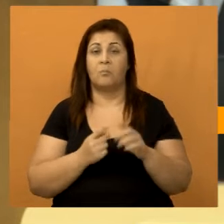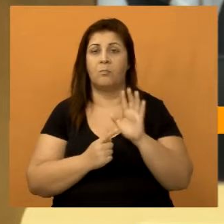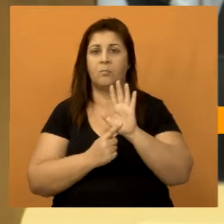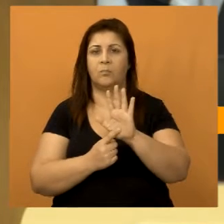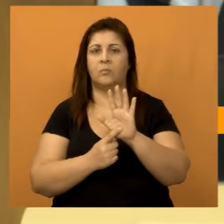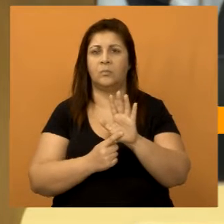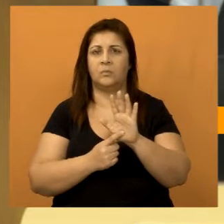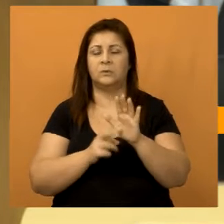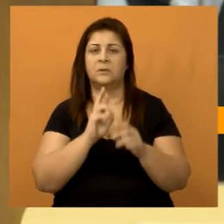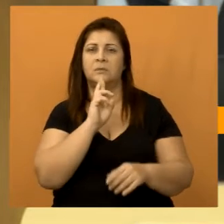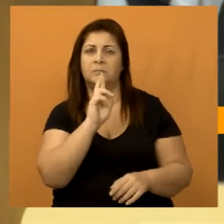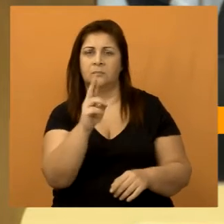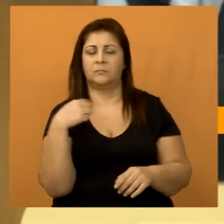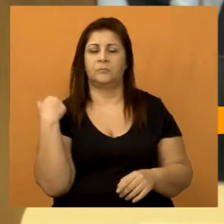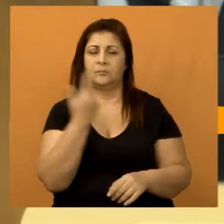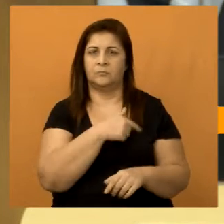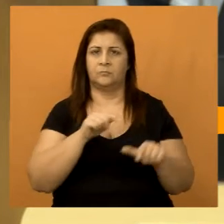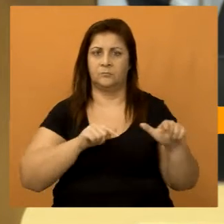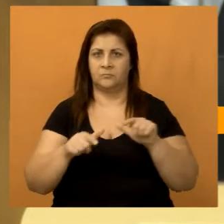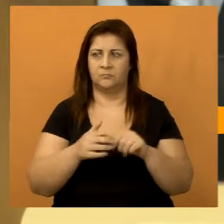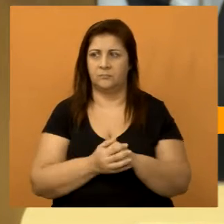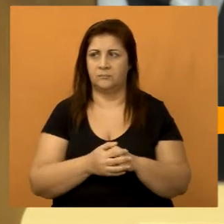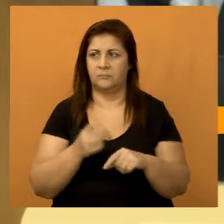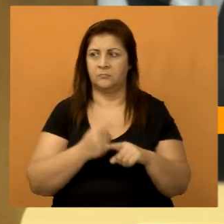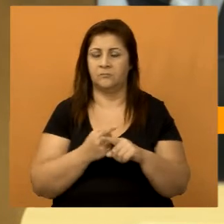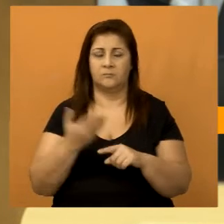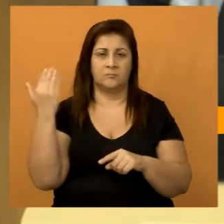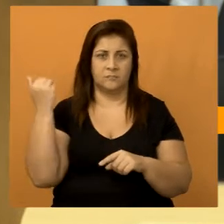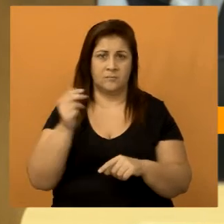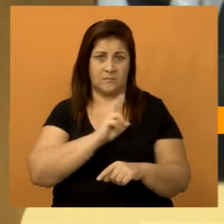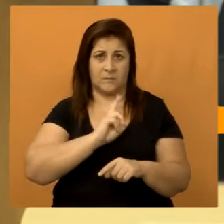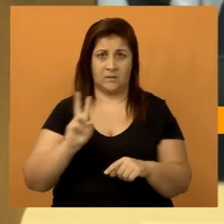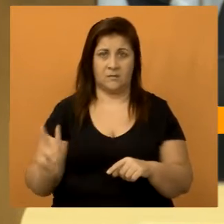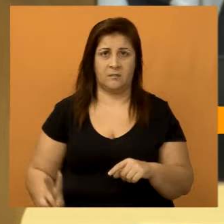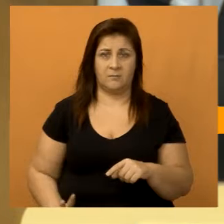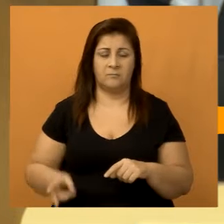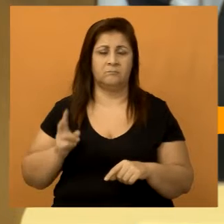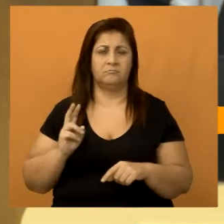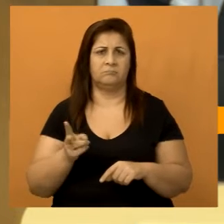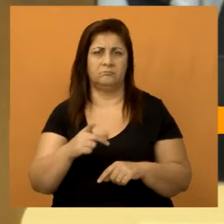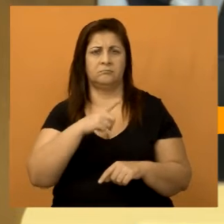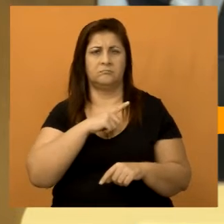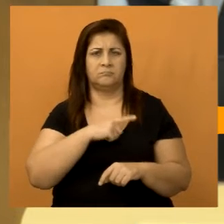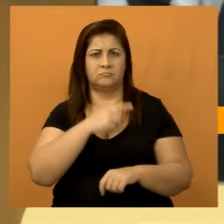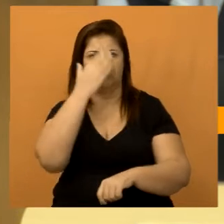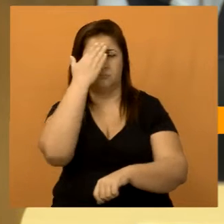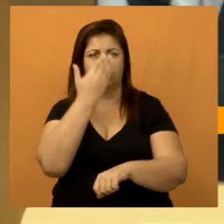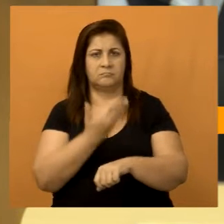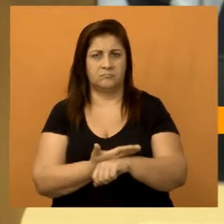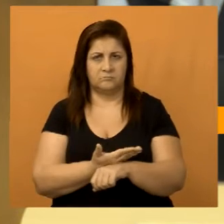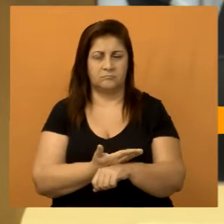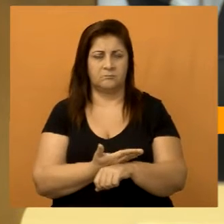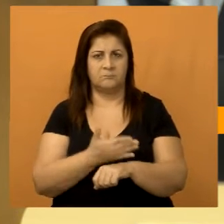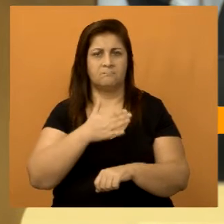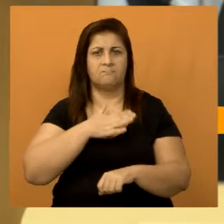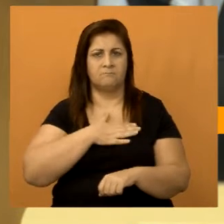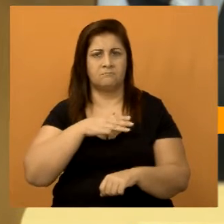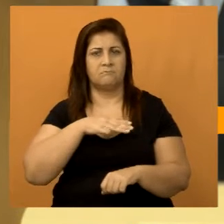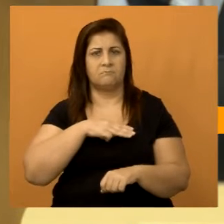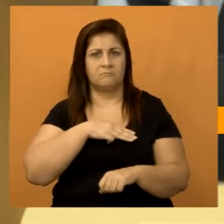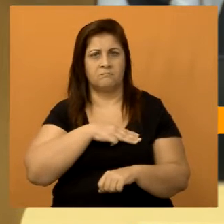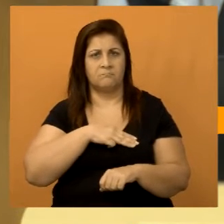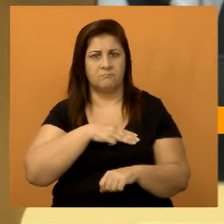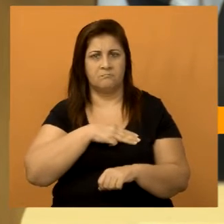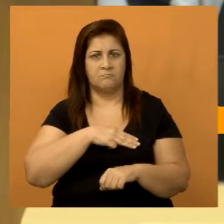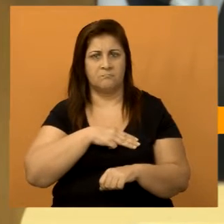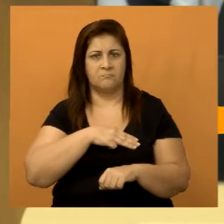nosso trabalho. Quando me elegi vereador dessa cidade, sempre tive a convicção de que minha missão seria